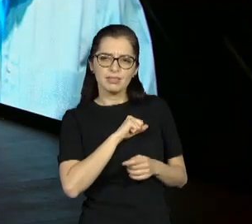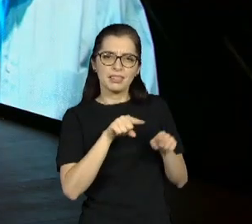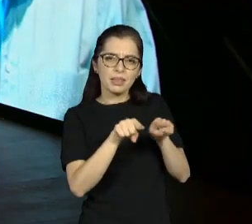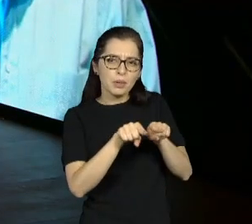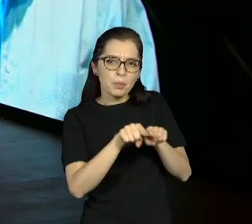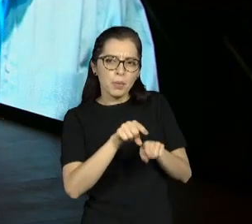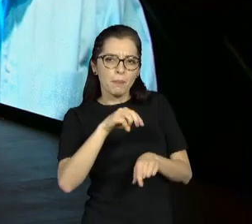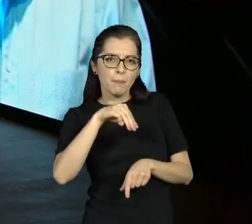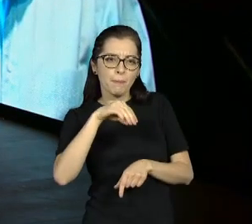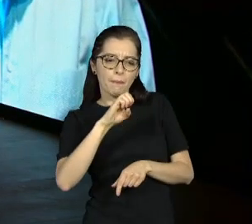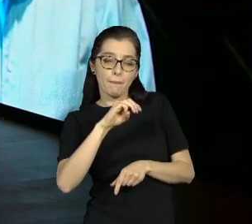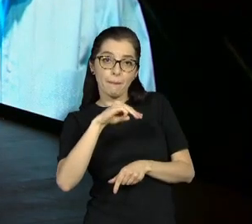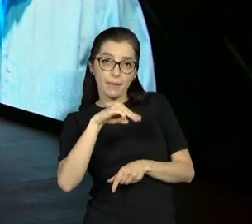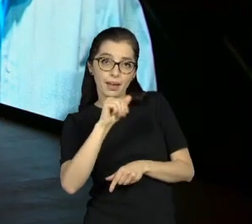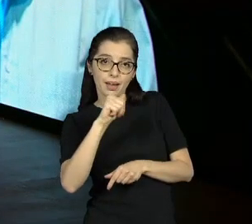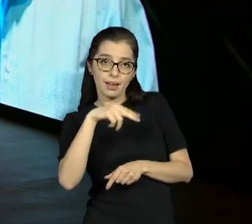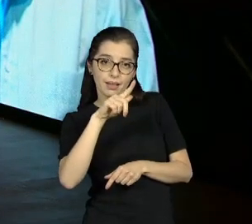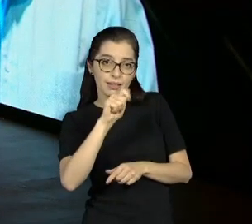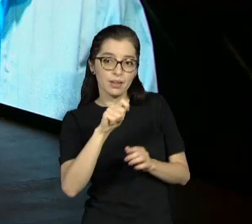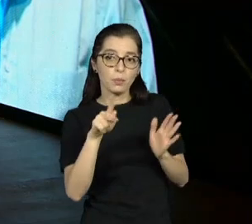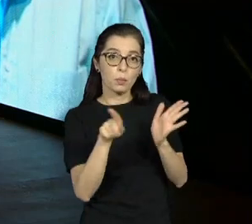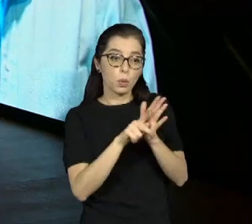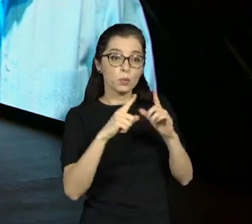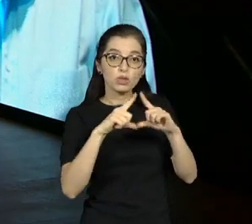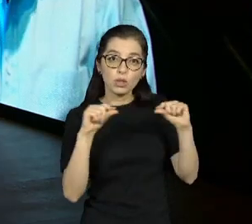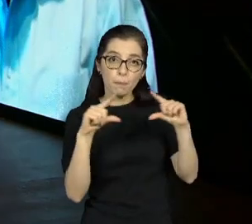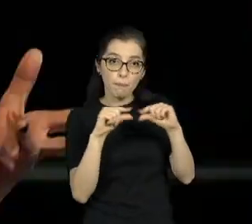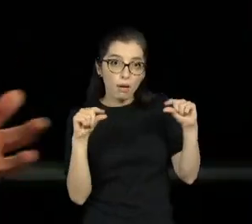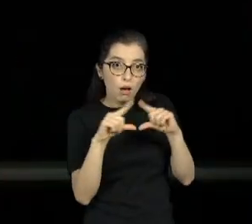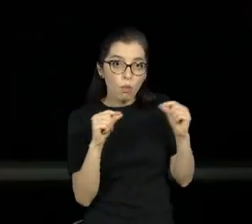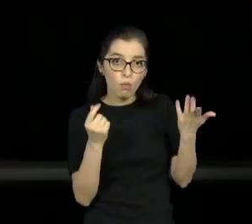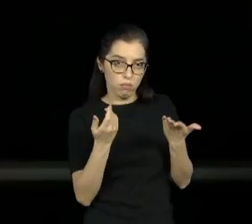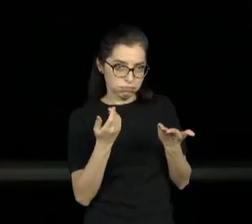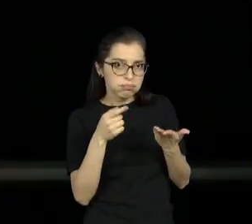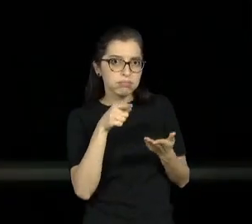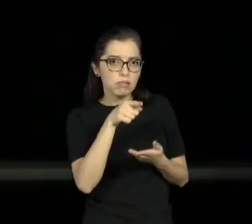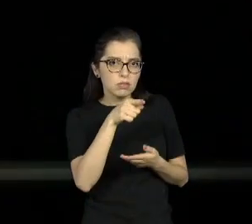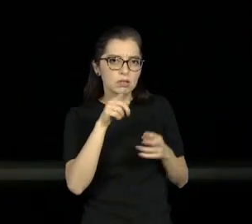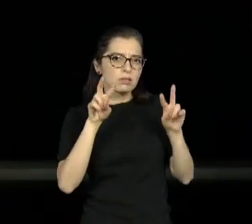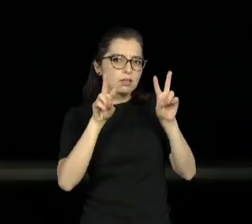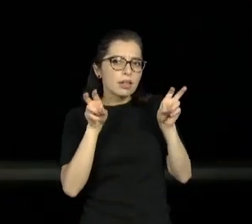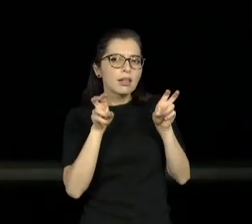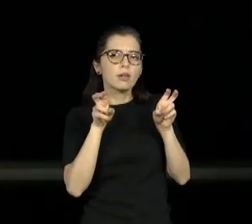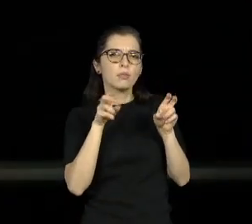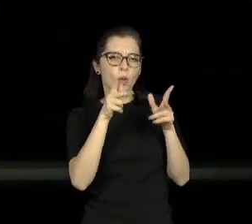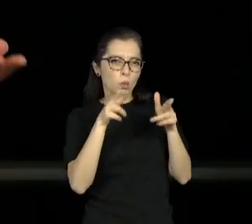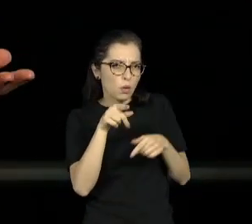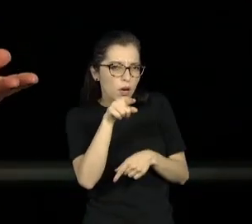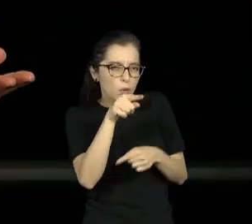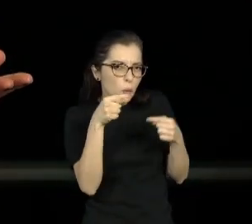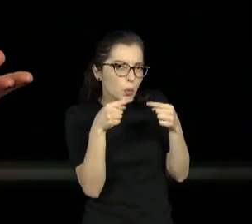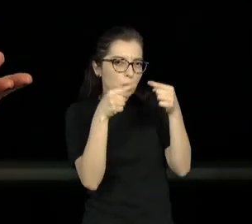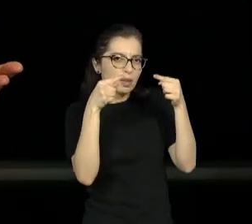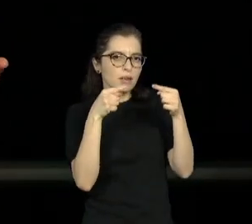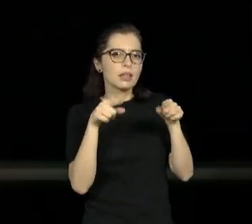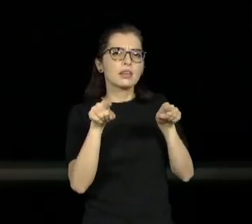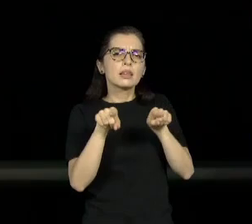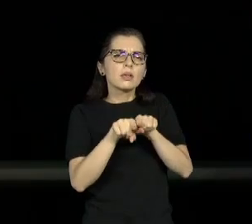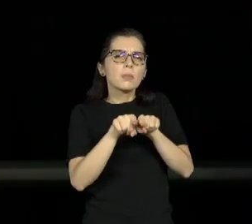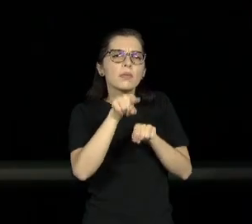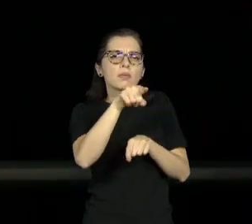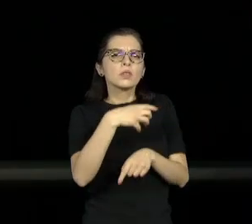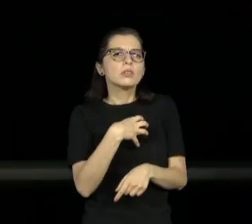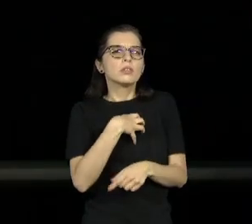japoneses. São totalmente diferentes do seu estilo, né? Na temática, na forma dos quadrinhos. Até na maneira de ler, né? O que